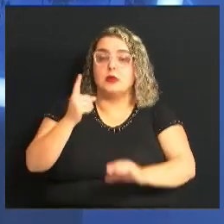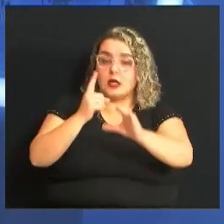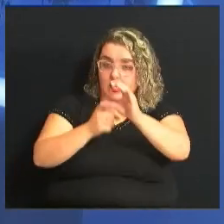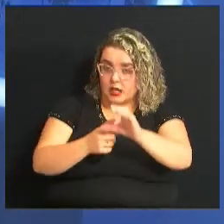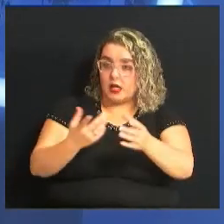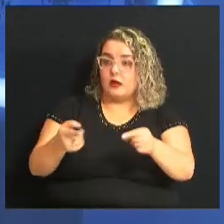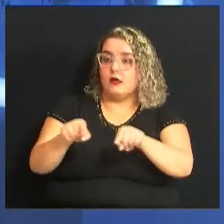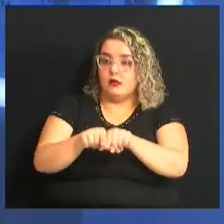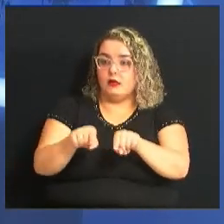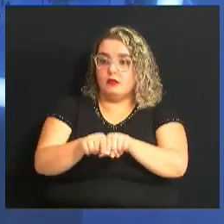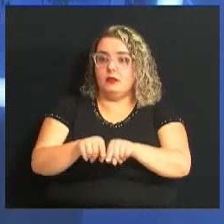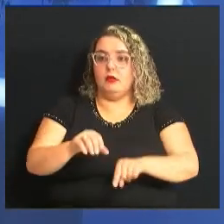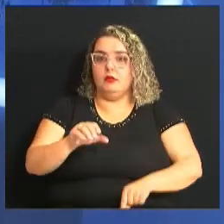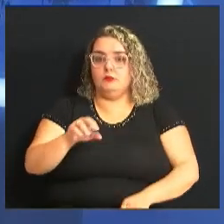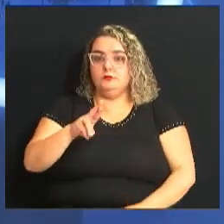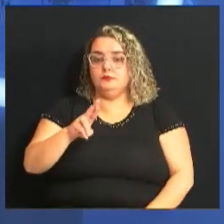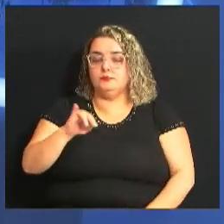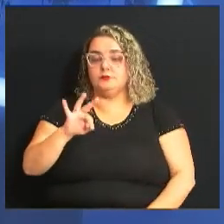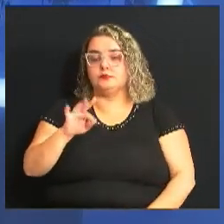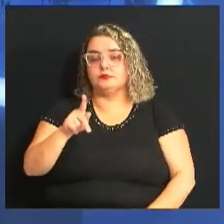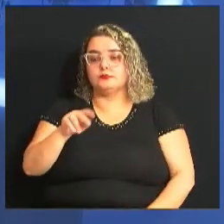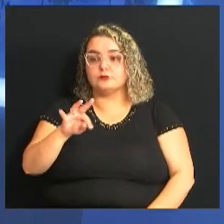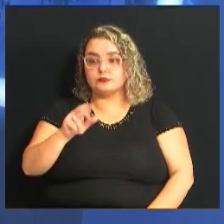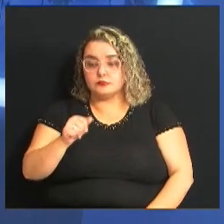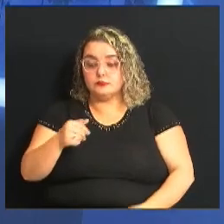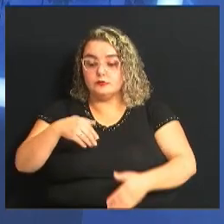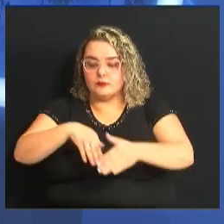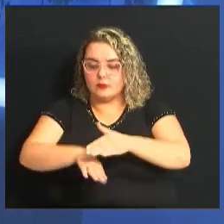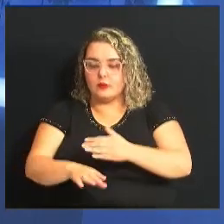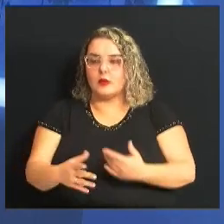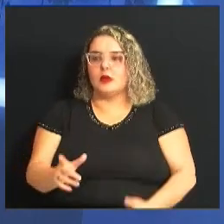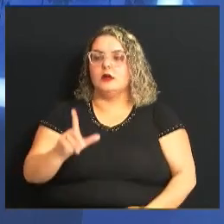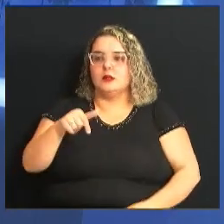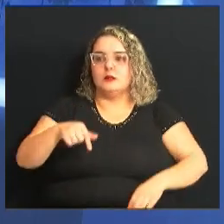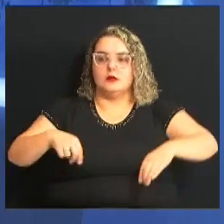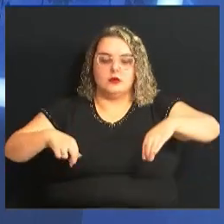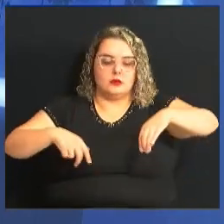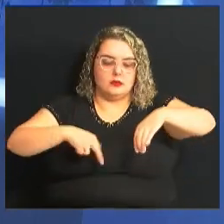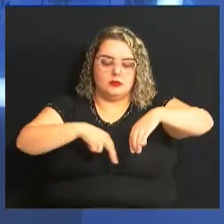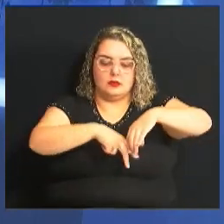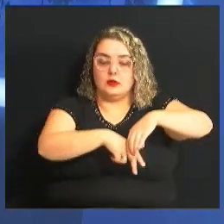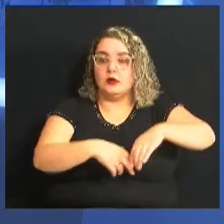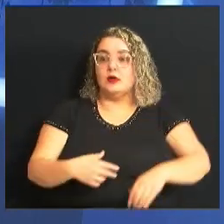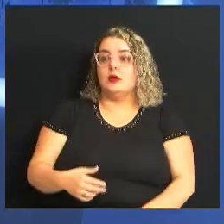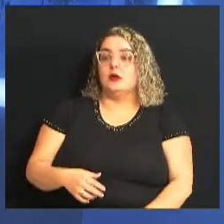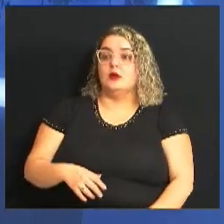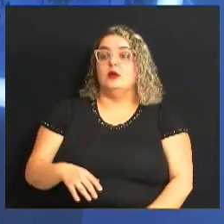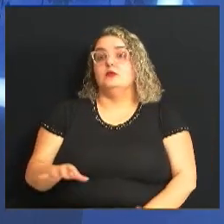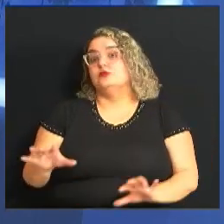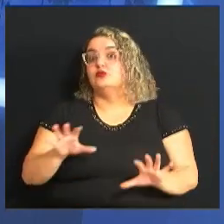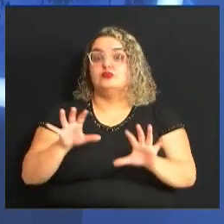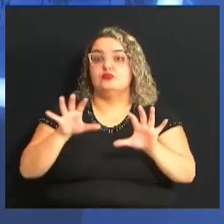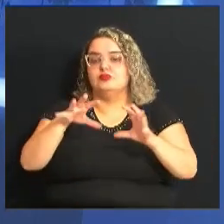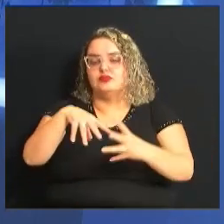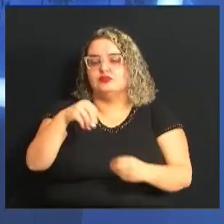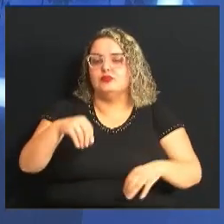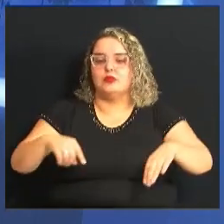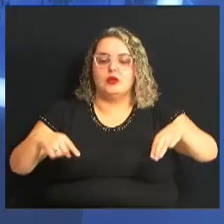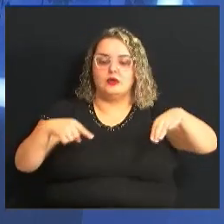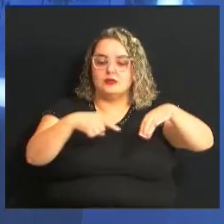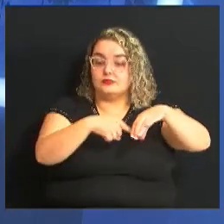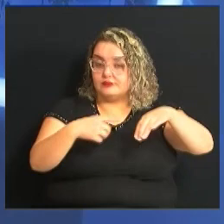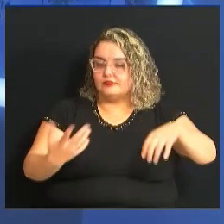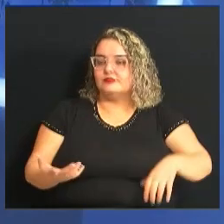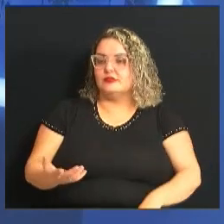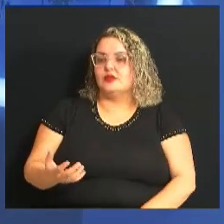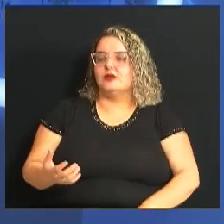a cripta subterrânea. Depois, Túnel da Fepasa, com a história do fantasma do túnel, no Cemitério dos